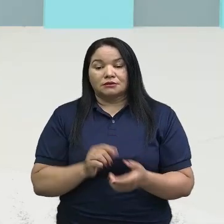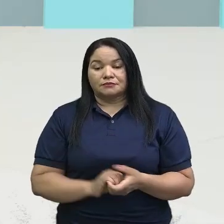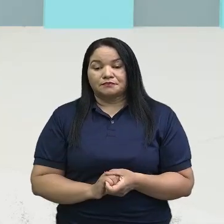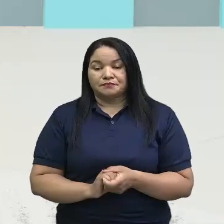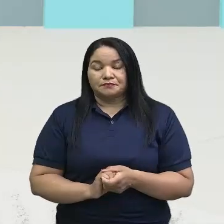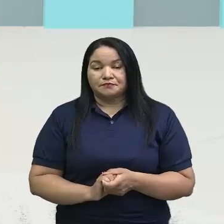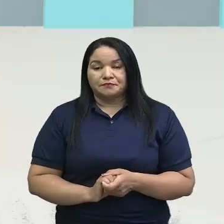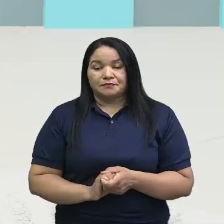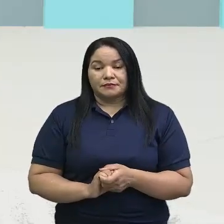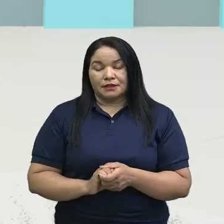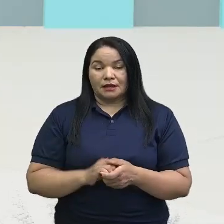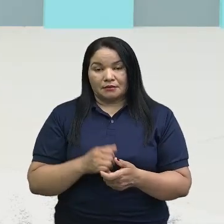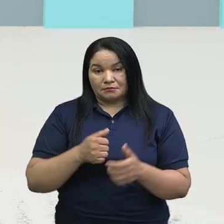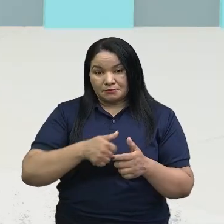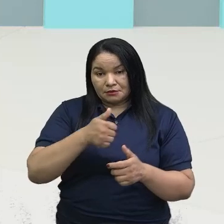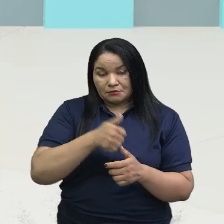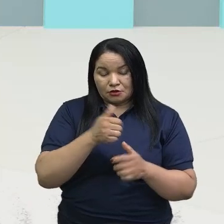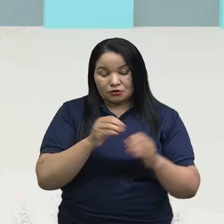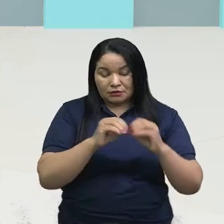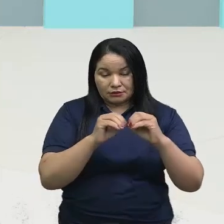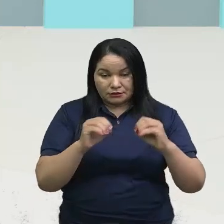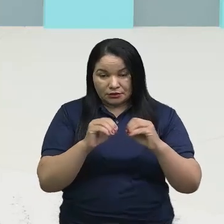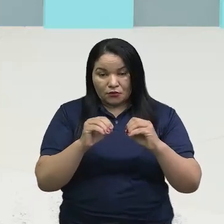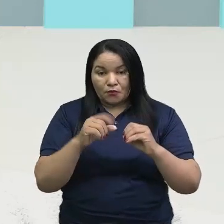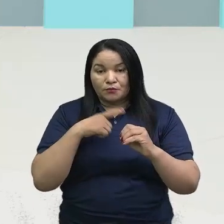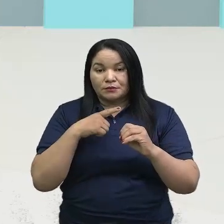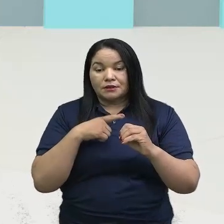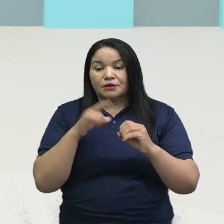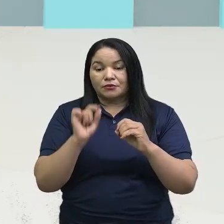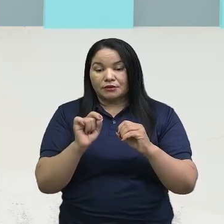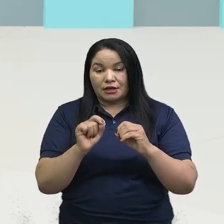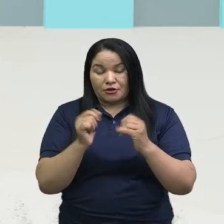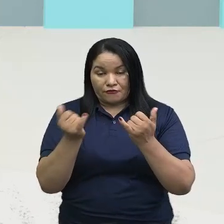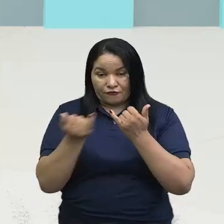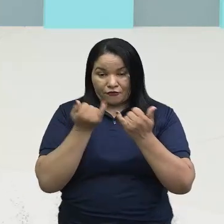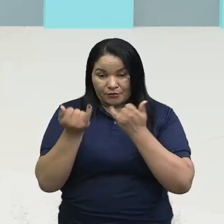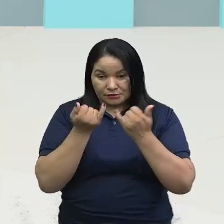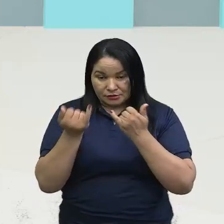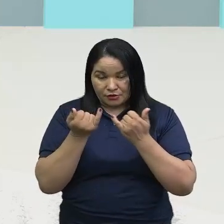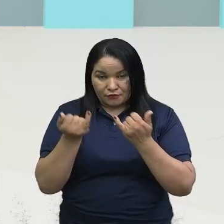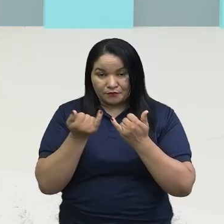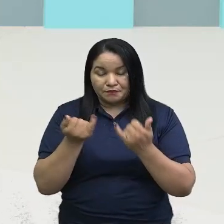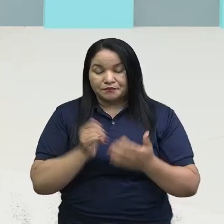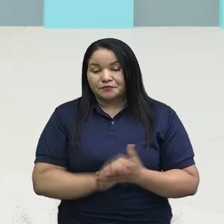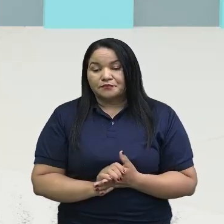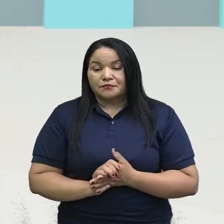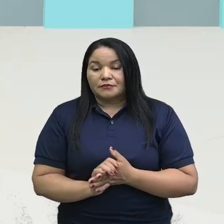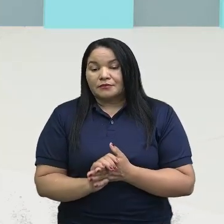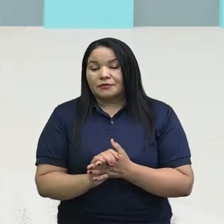primeira oração. Então, na primeira oração nós temos uma informação que é